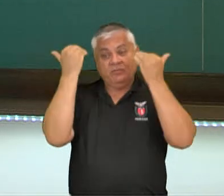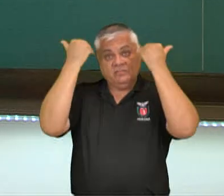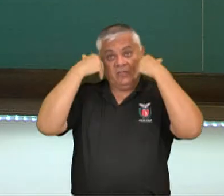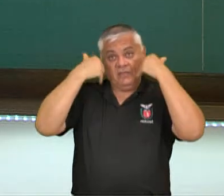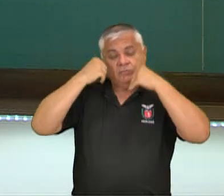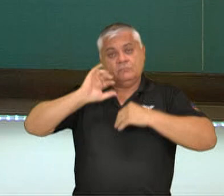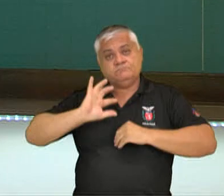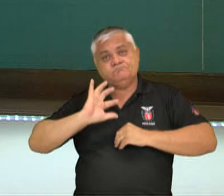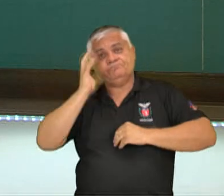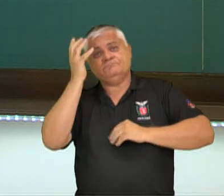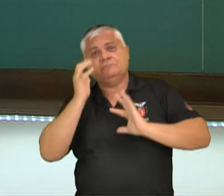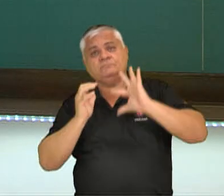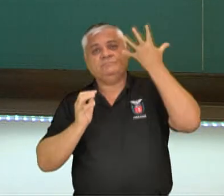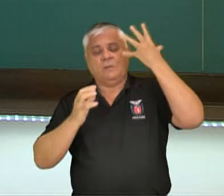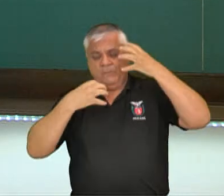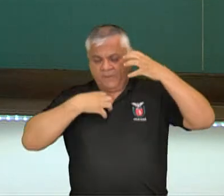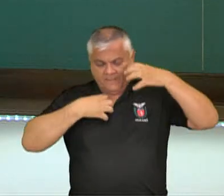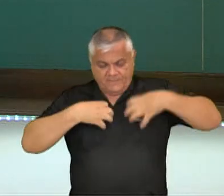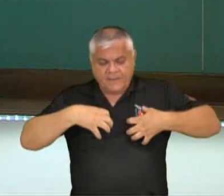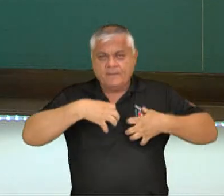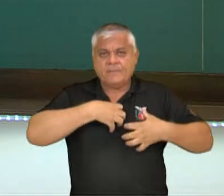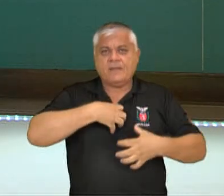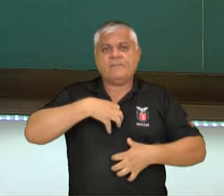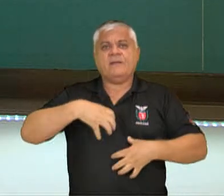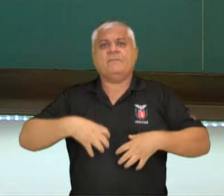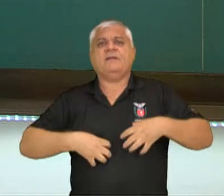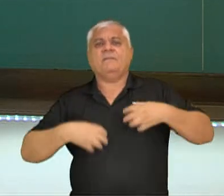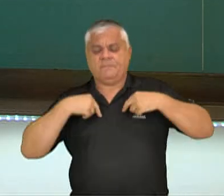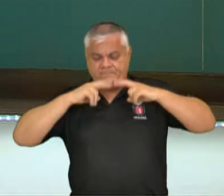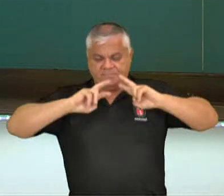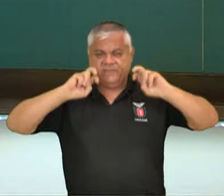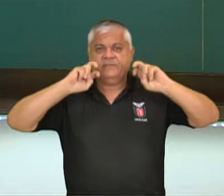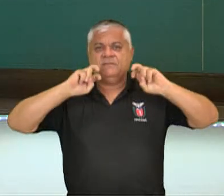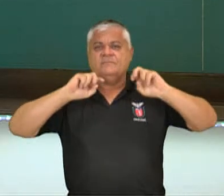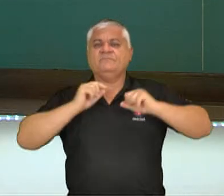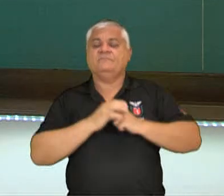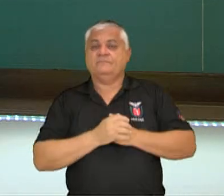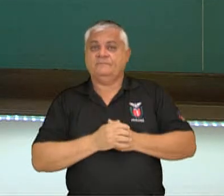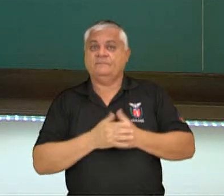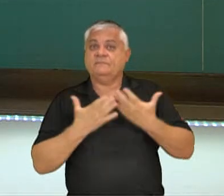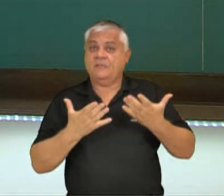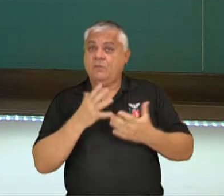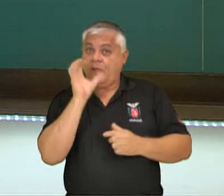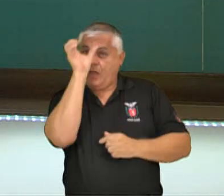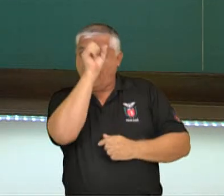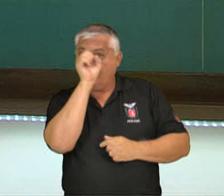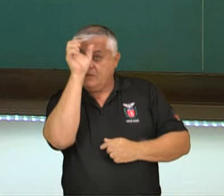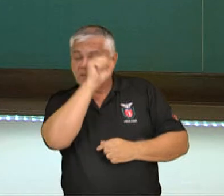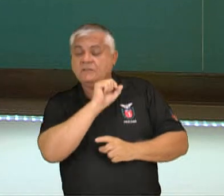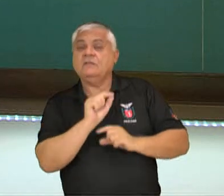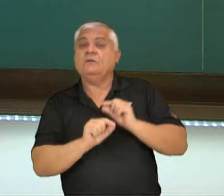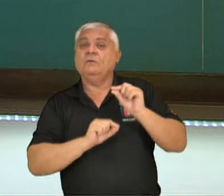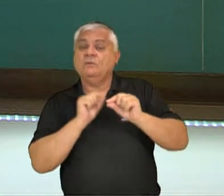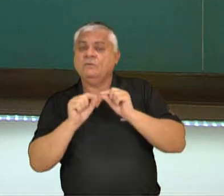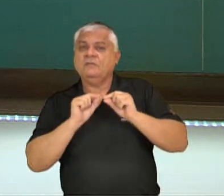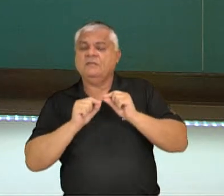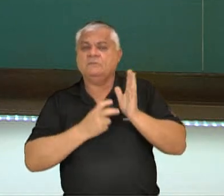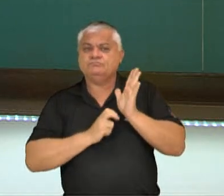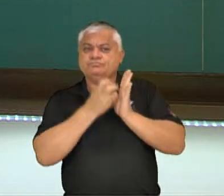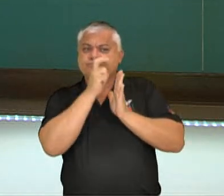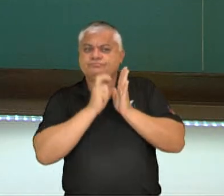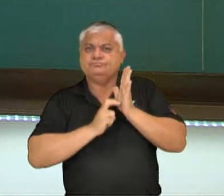reação específica, produzindo uma percepção. Então, a gente aprendeu que esses